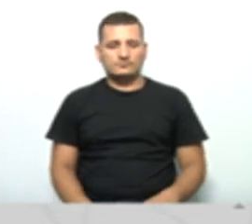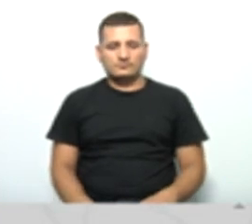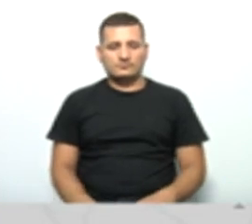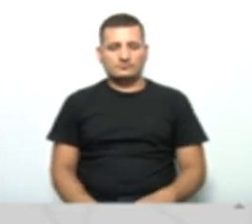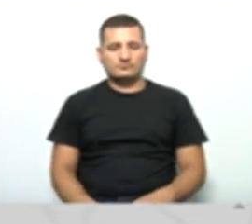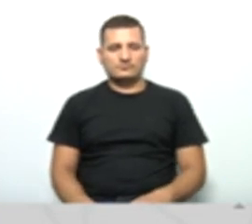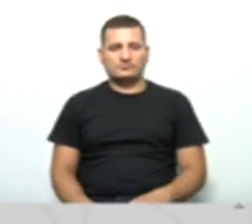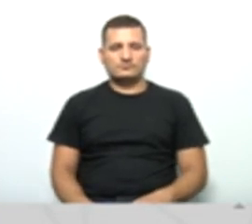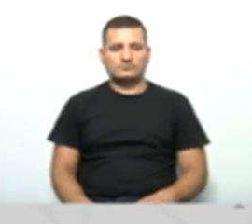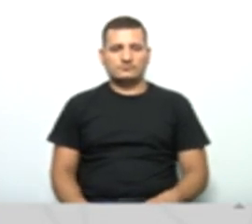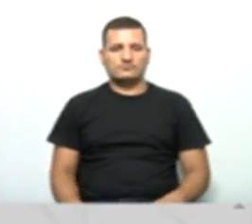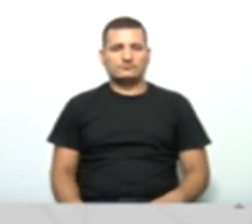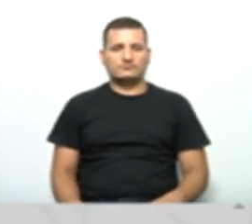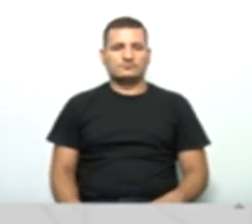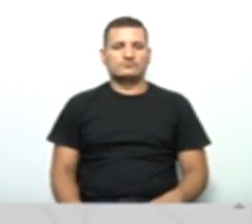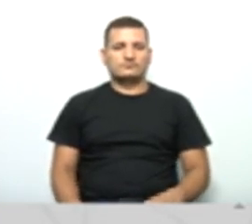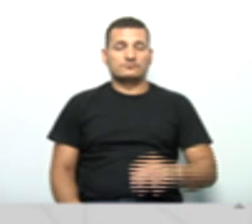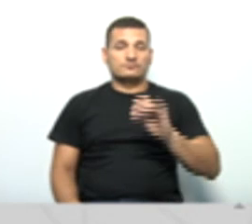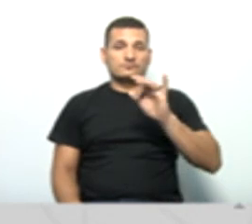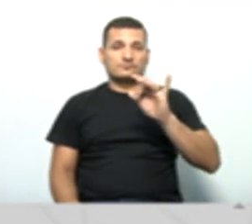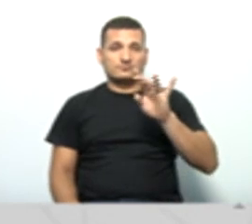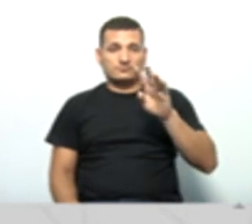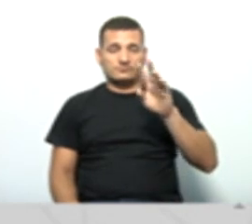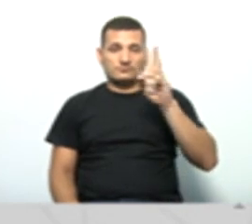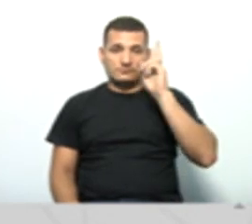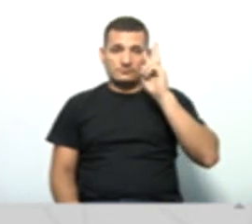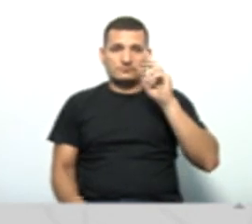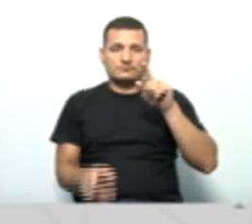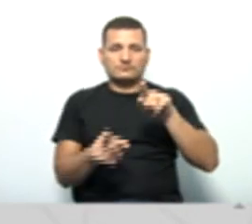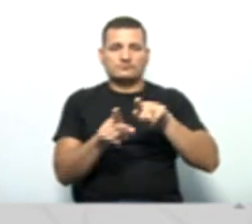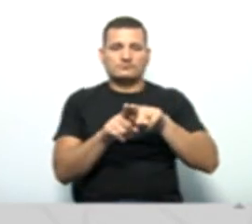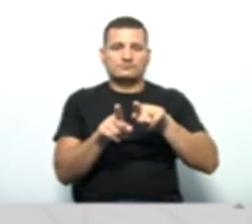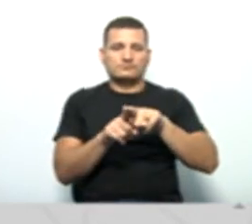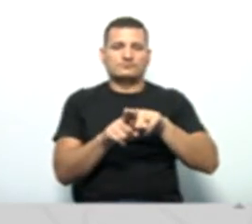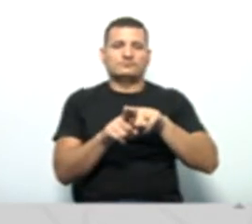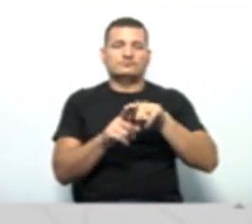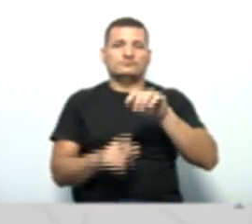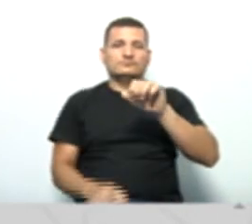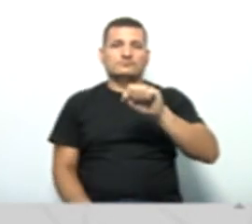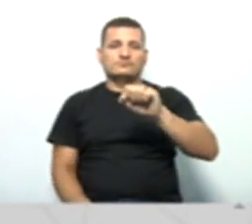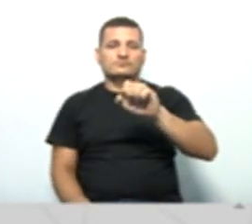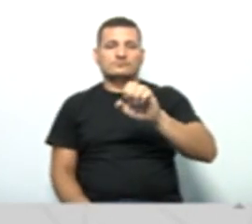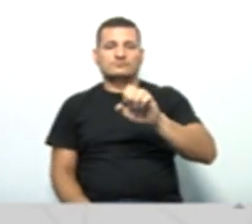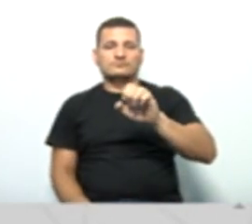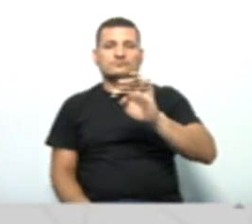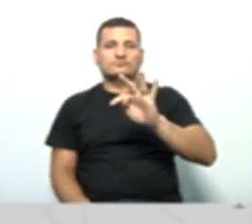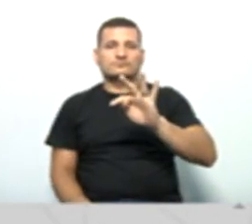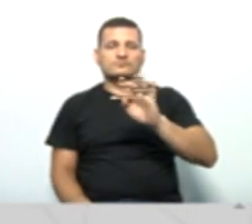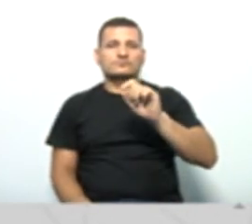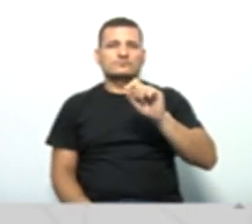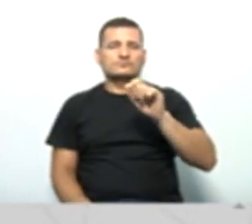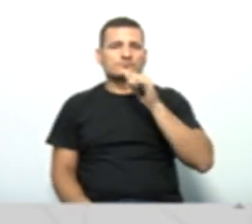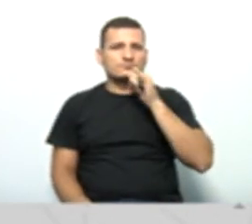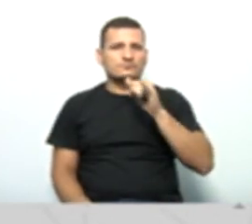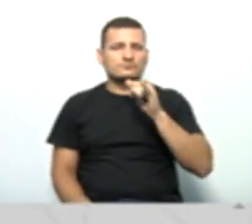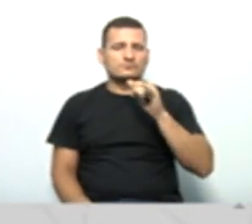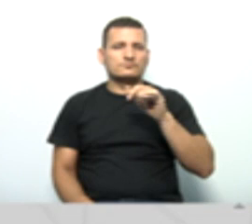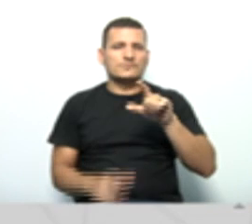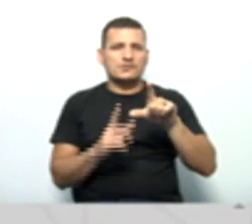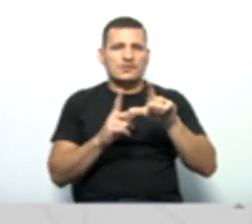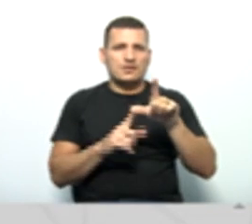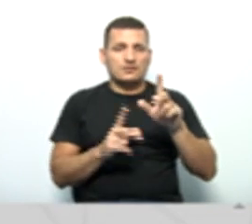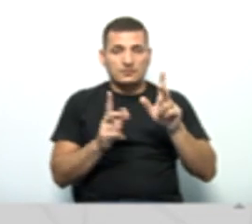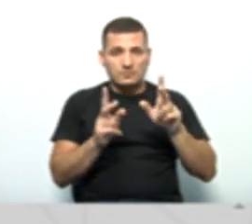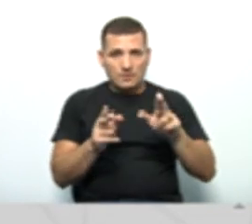digamos assim, os valores repetidos, né? Ele cria um conjunto com digamos assim, toda a gama que